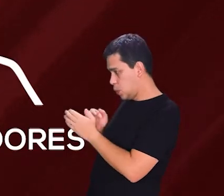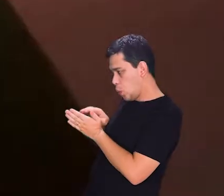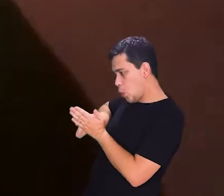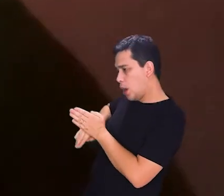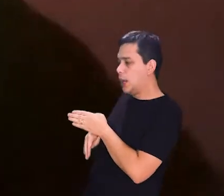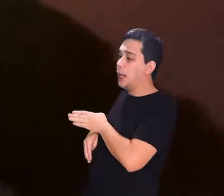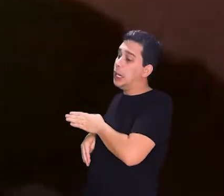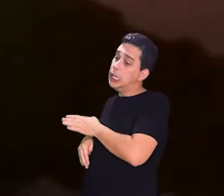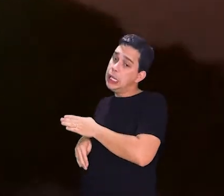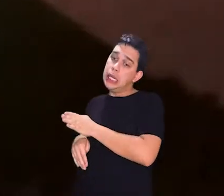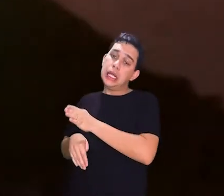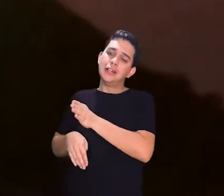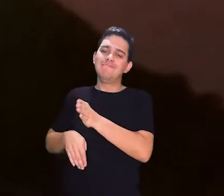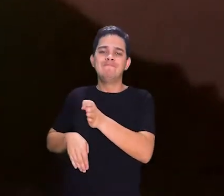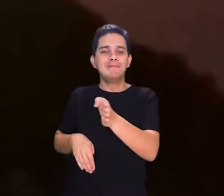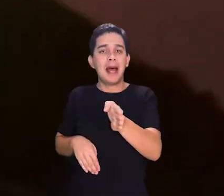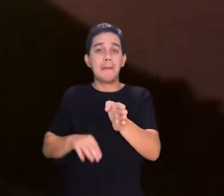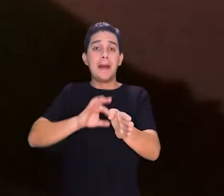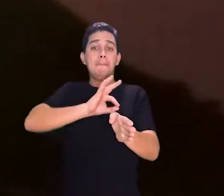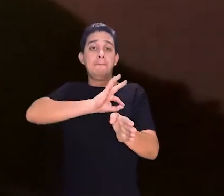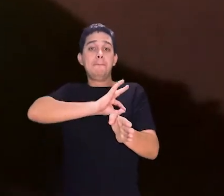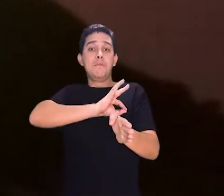roubo. Normalmente,